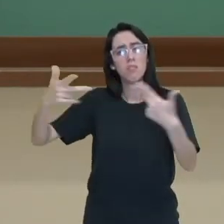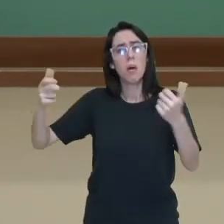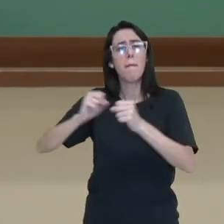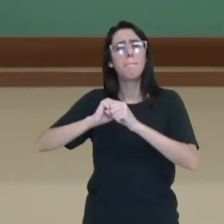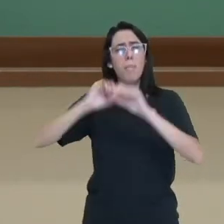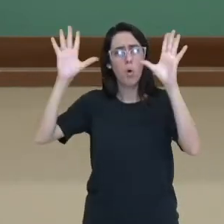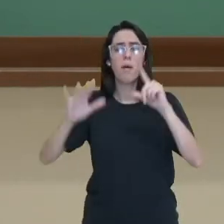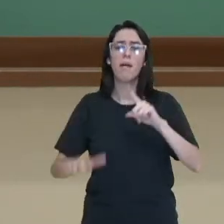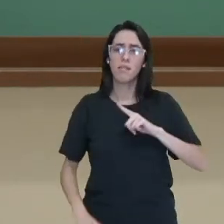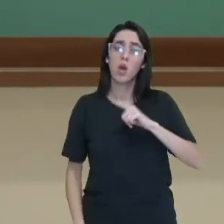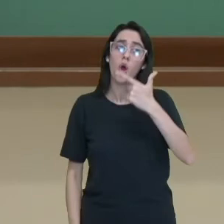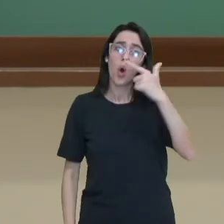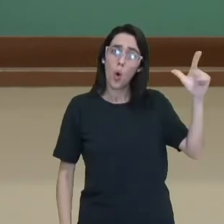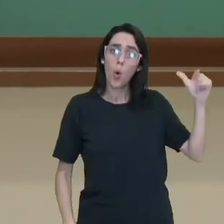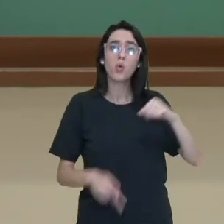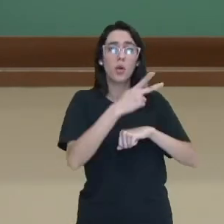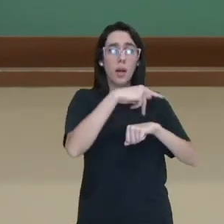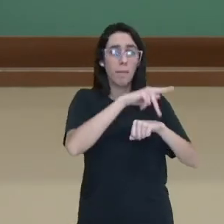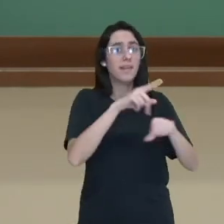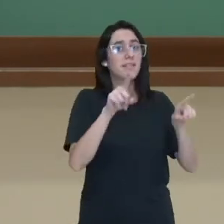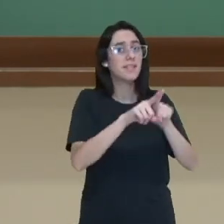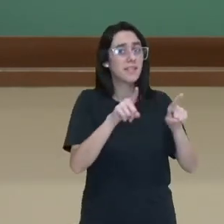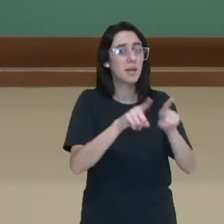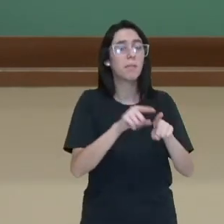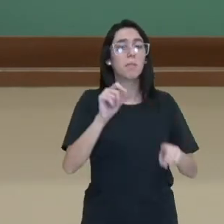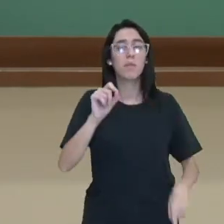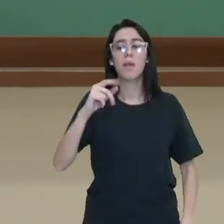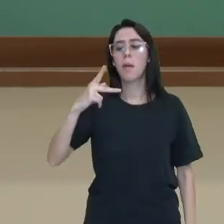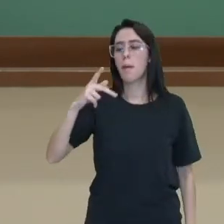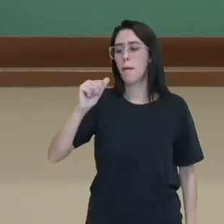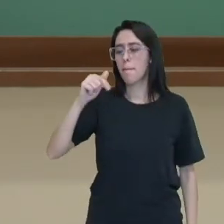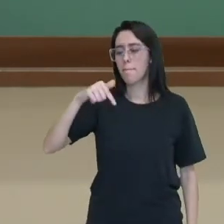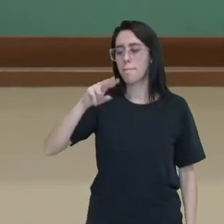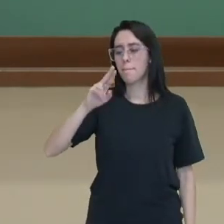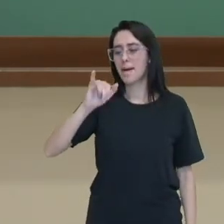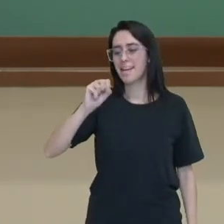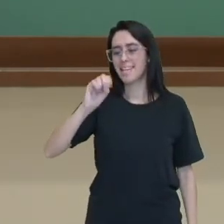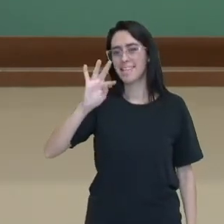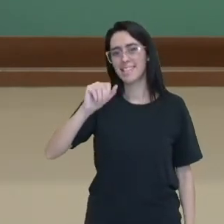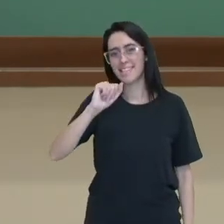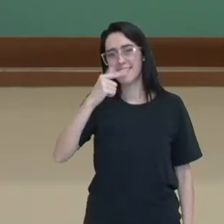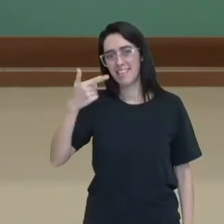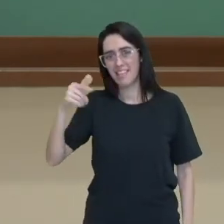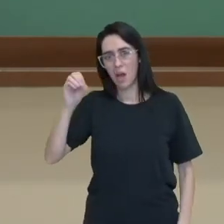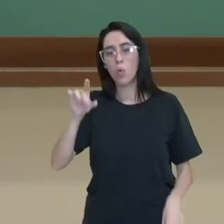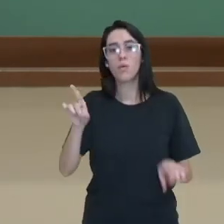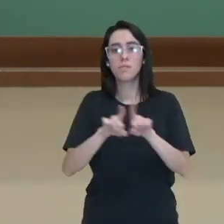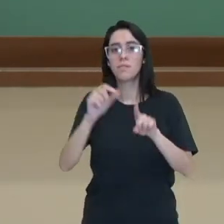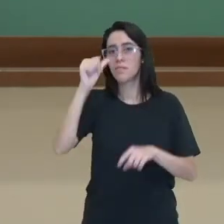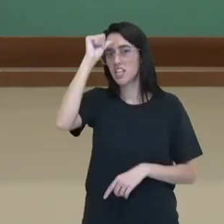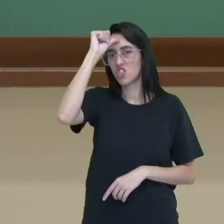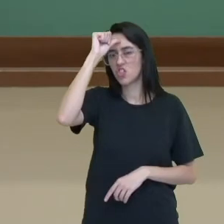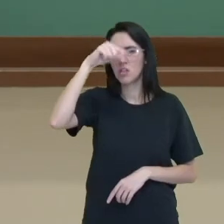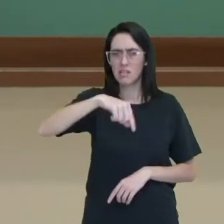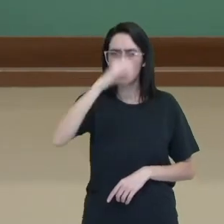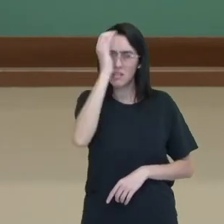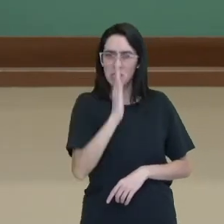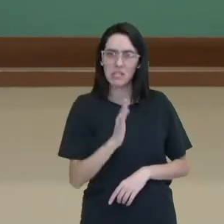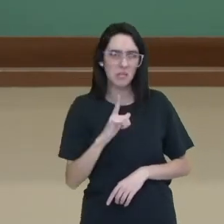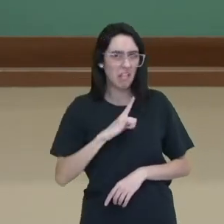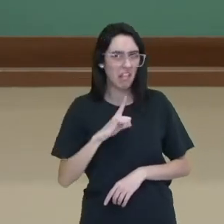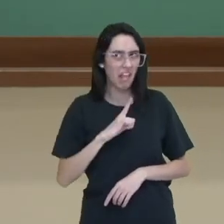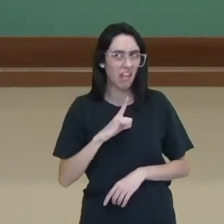Outros países também têm, como Paquistão e Índia. E o Brasil? Será que o Brasil tem armas